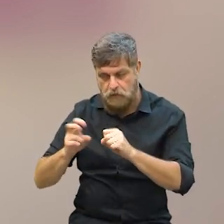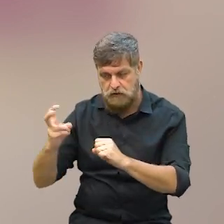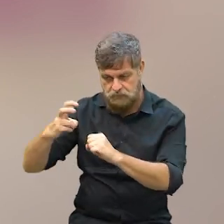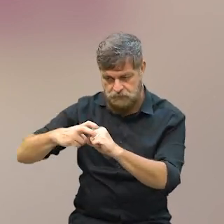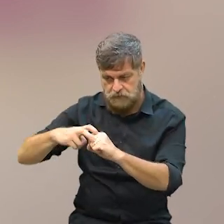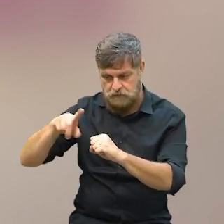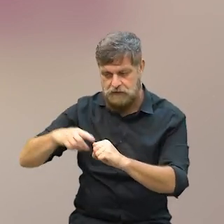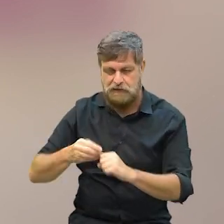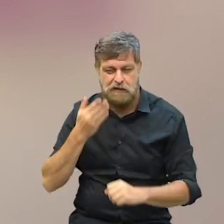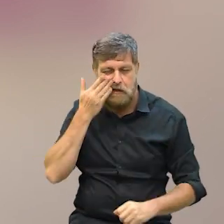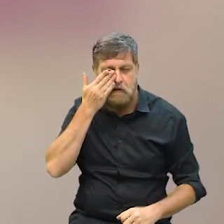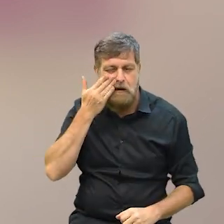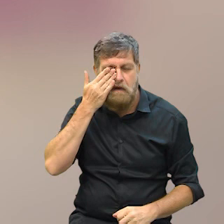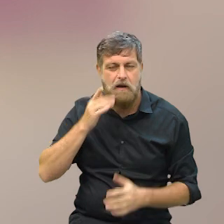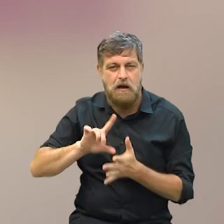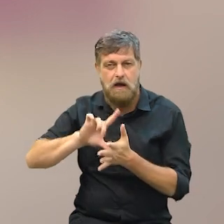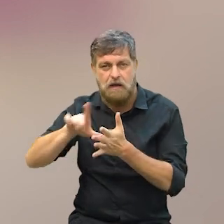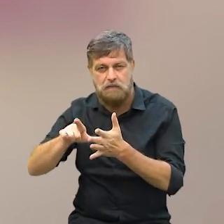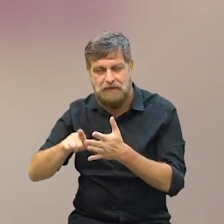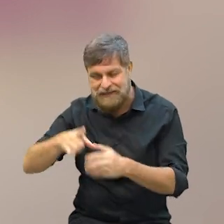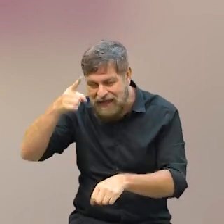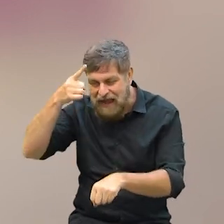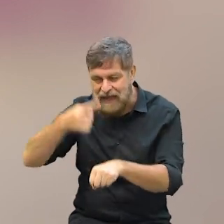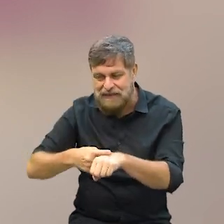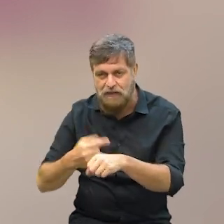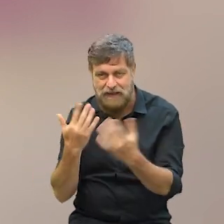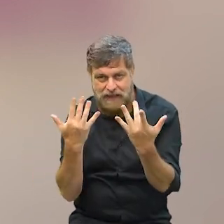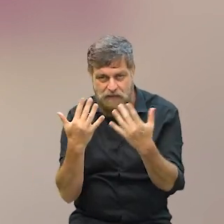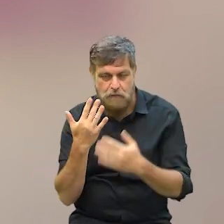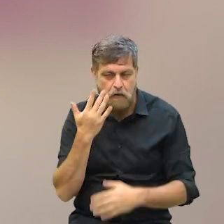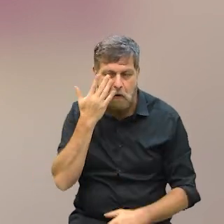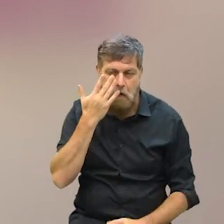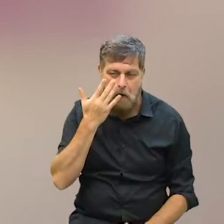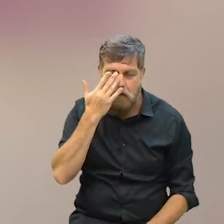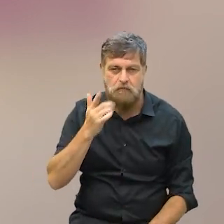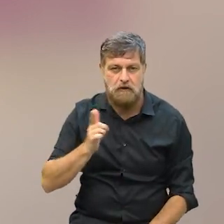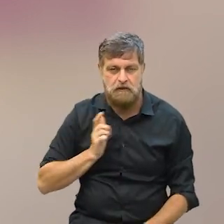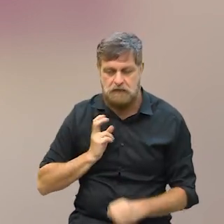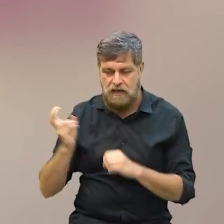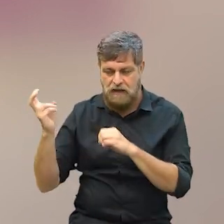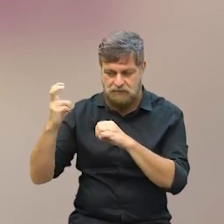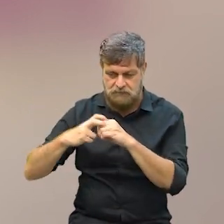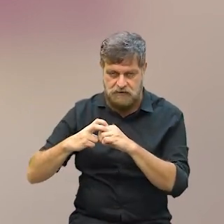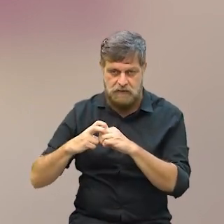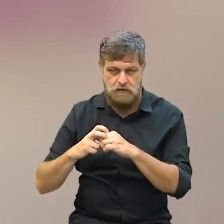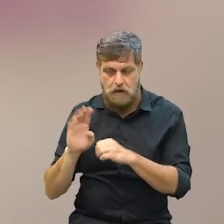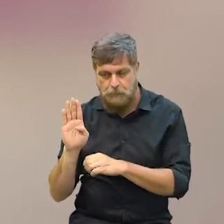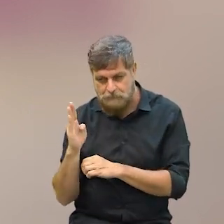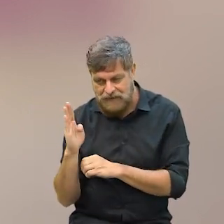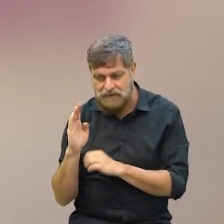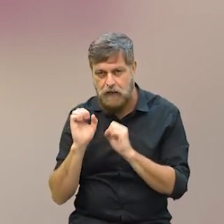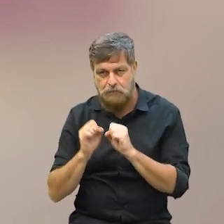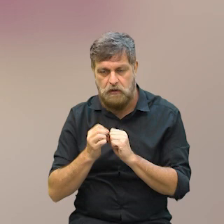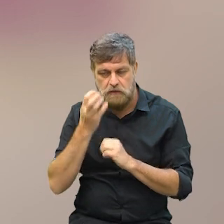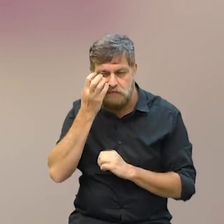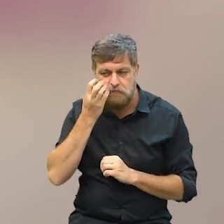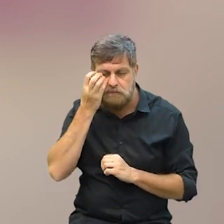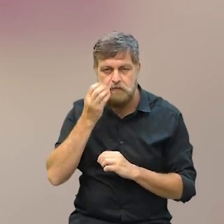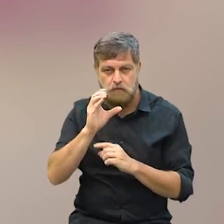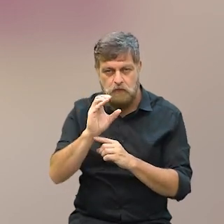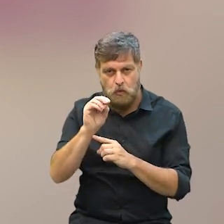com o vírus e coça o olho. Na hora que ela toca no olho, ela leva bactérias, podendo pegar